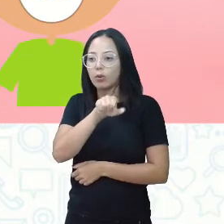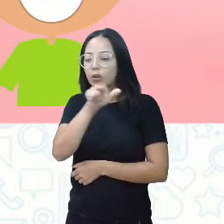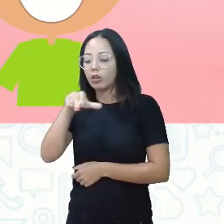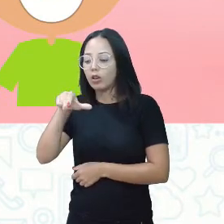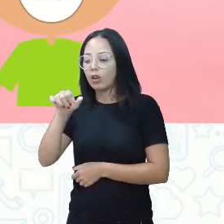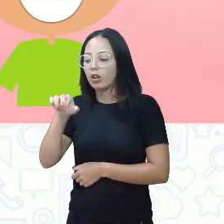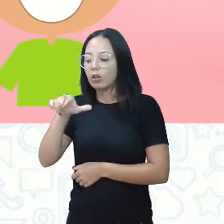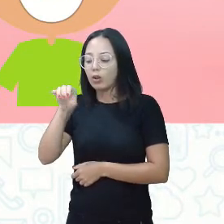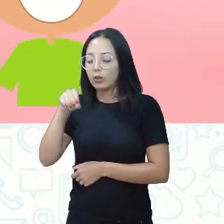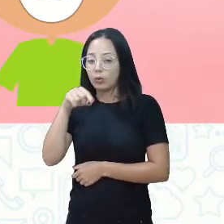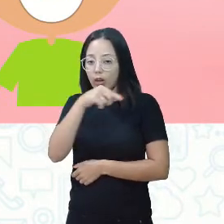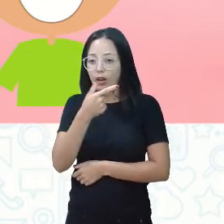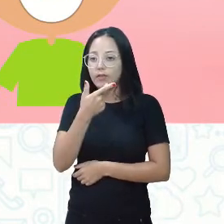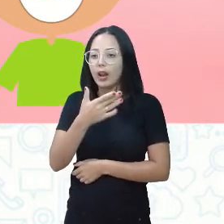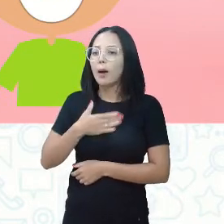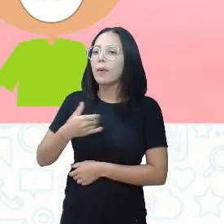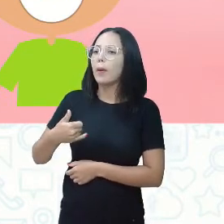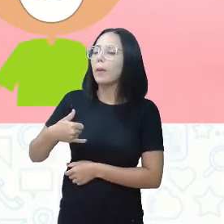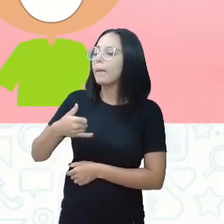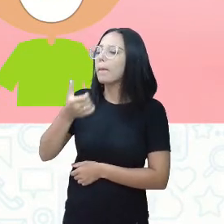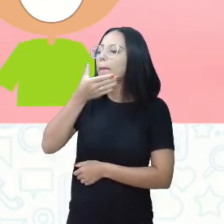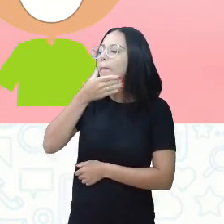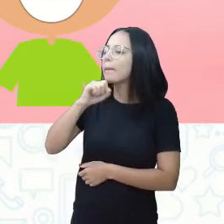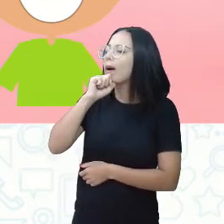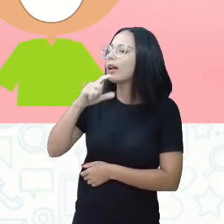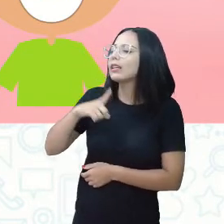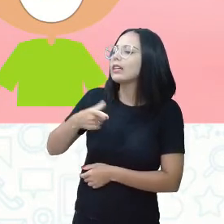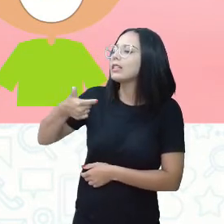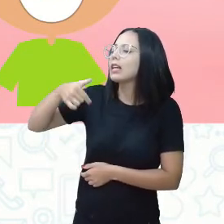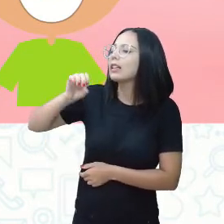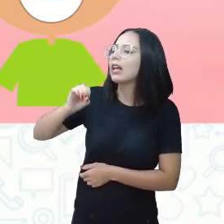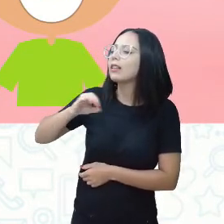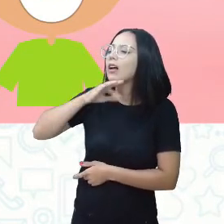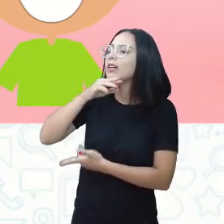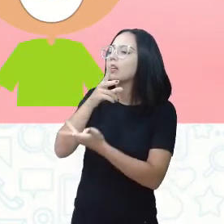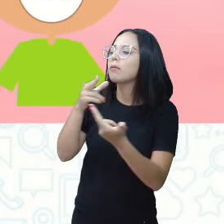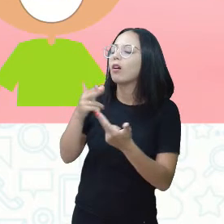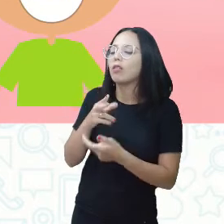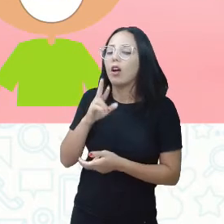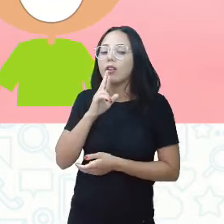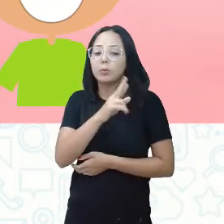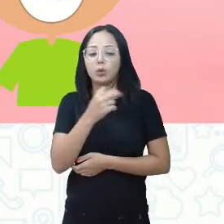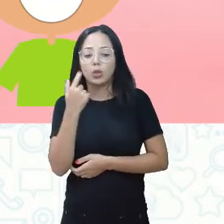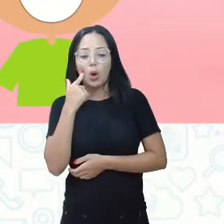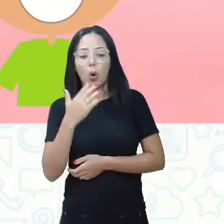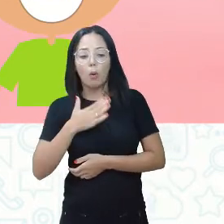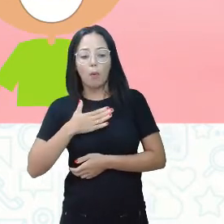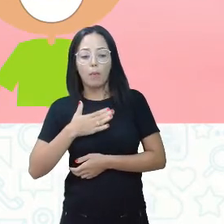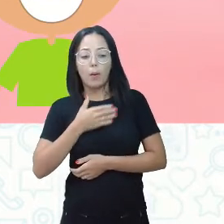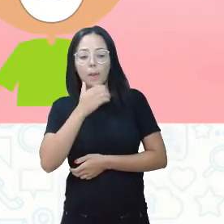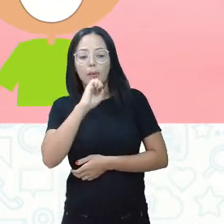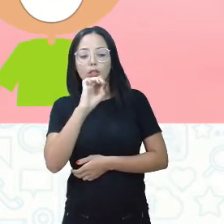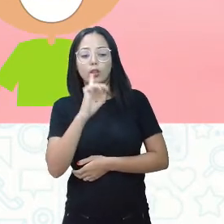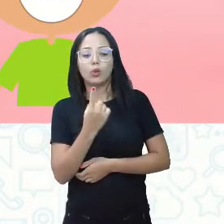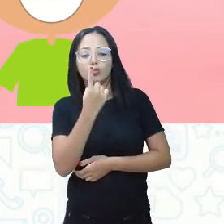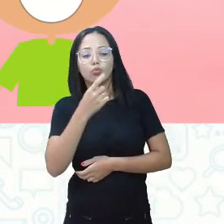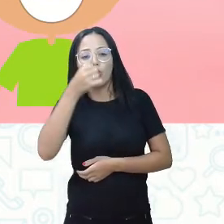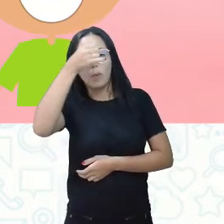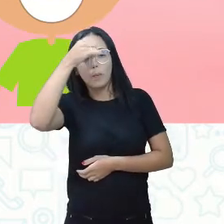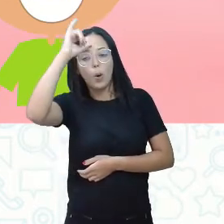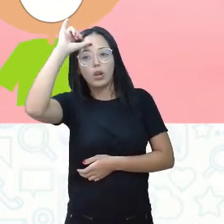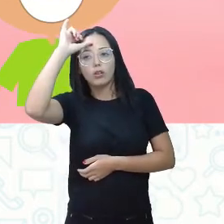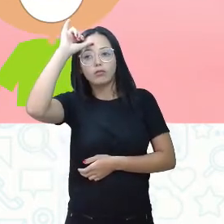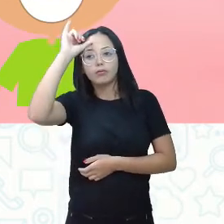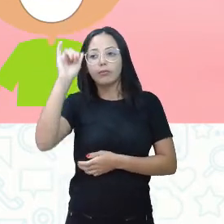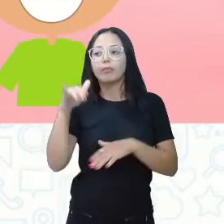assim: meu pai tem 70 cabeças de gado, e o seu? E o Antônio responde: meu pai só tem um boi, mas ele está inteirinho.